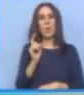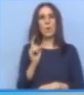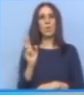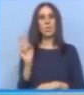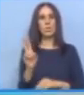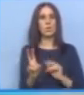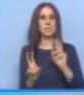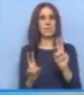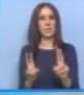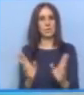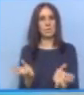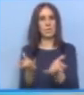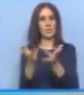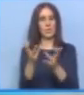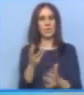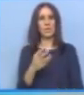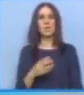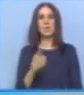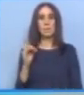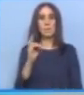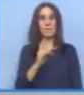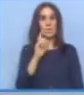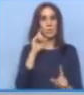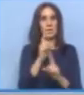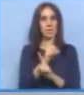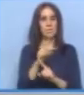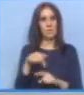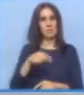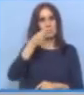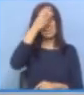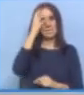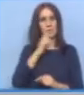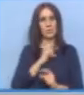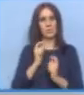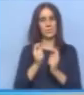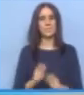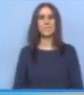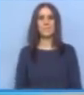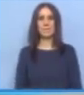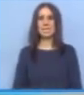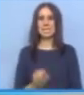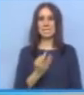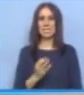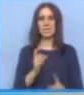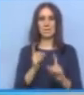dos em dos. Assim. Quanto boliviano que trouxe para a ordenação aqui em Barcelos. Assim começa. E